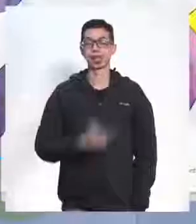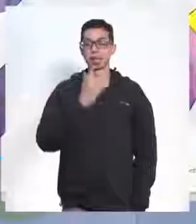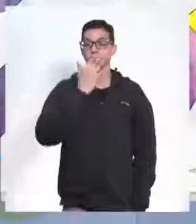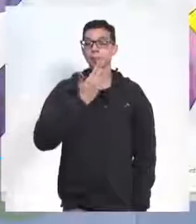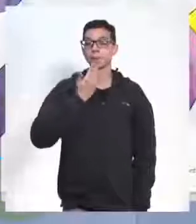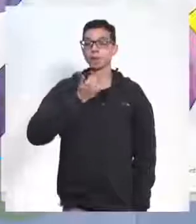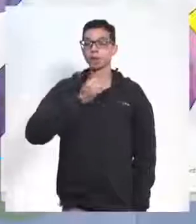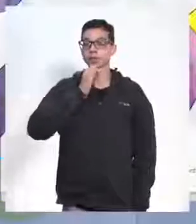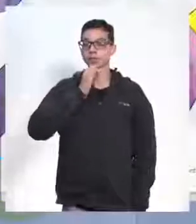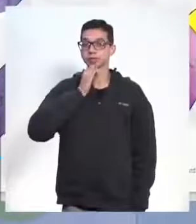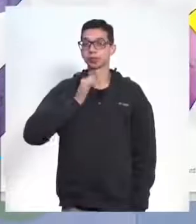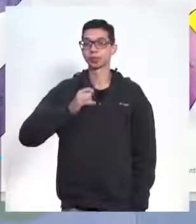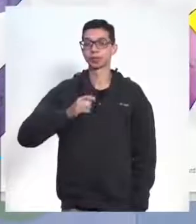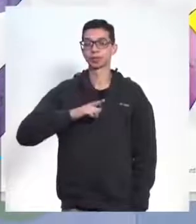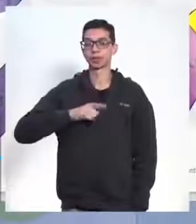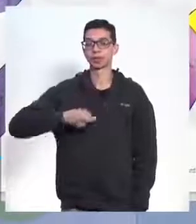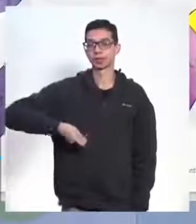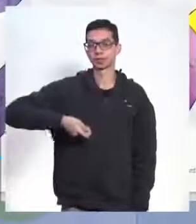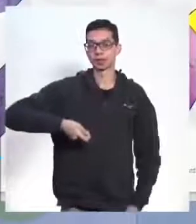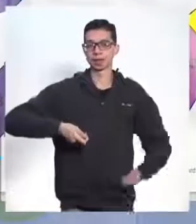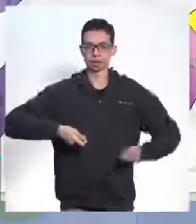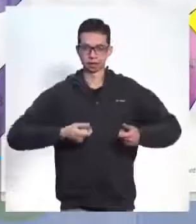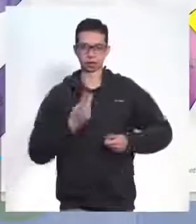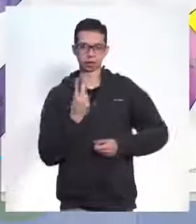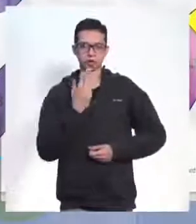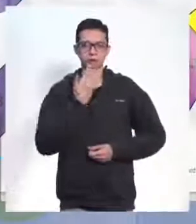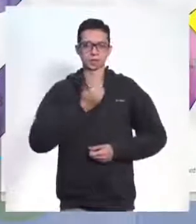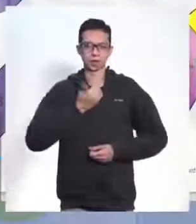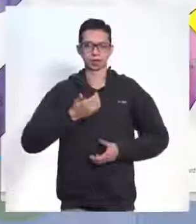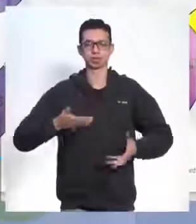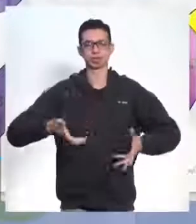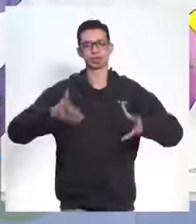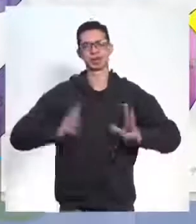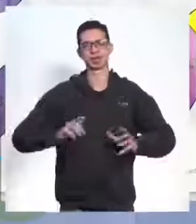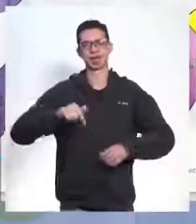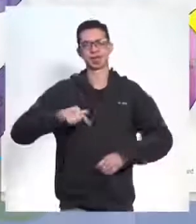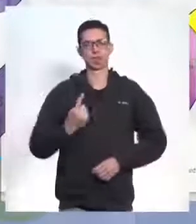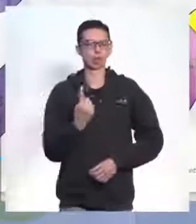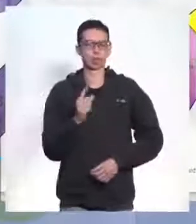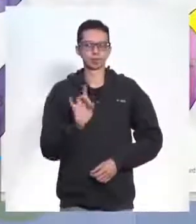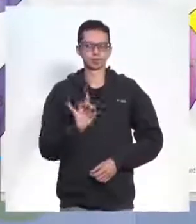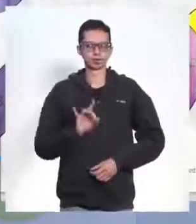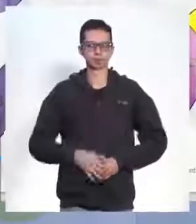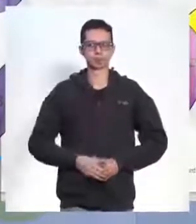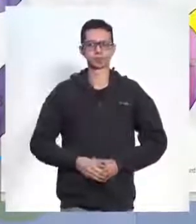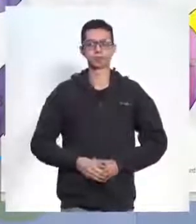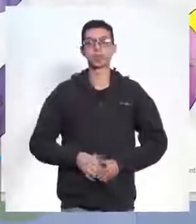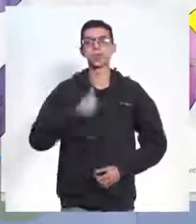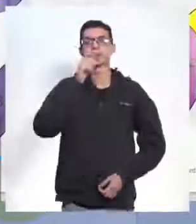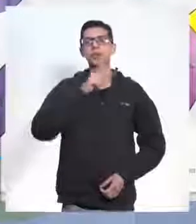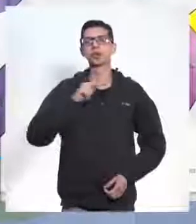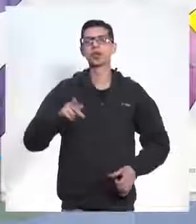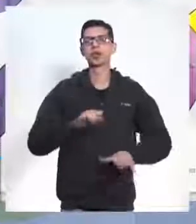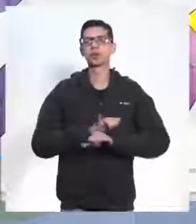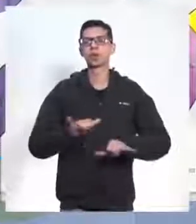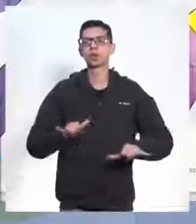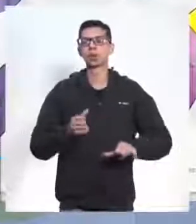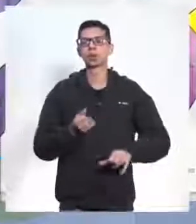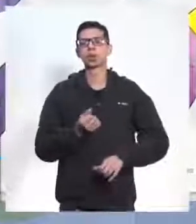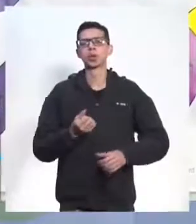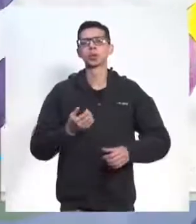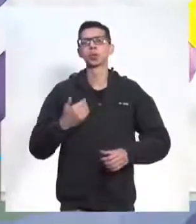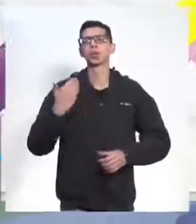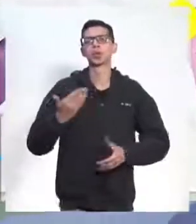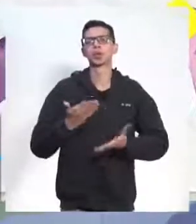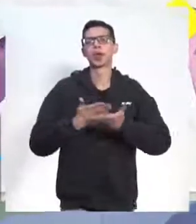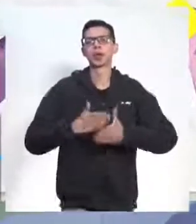professora Silmara perguntou, quando que acaba o jogo? Professora, você pode estipular quantidade de rodadas, certo? Então, a